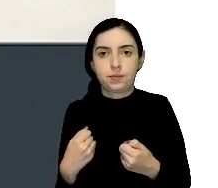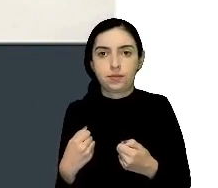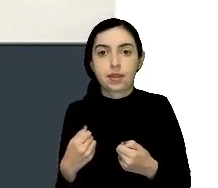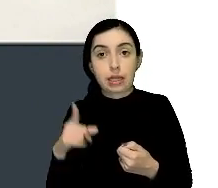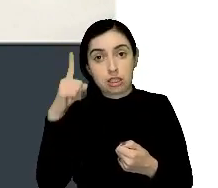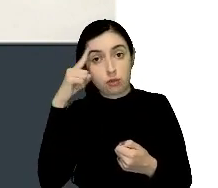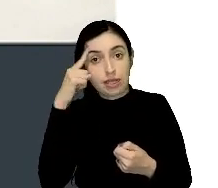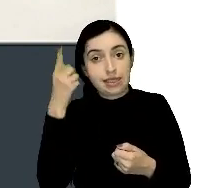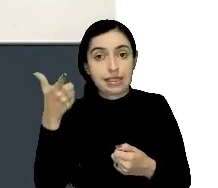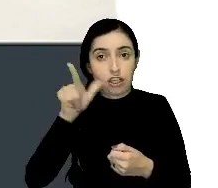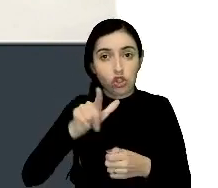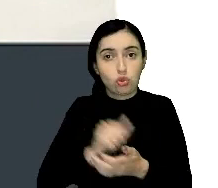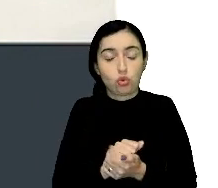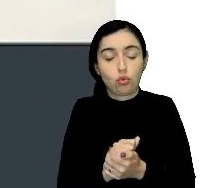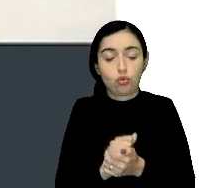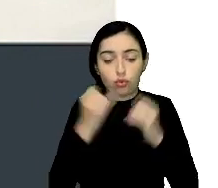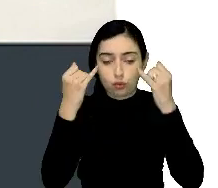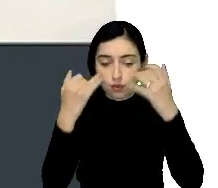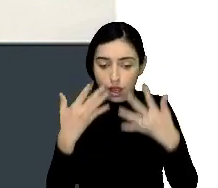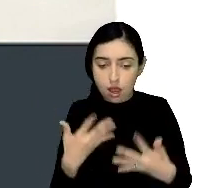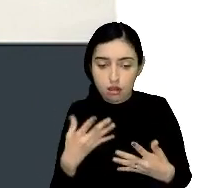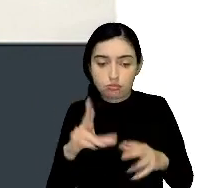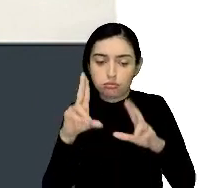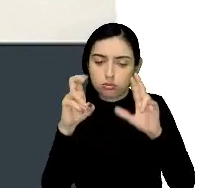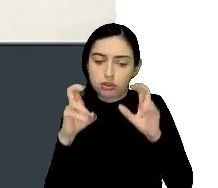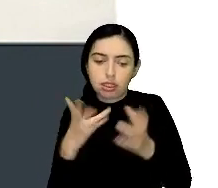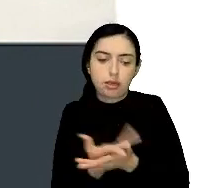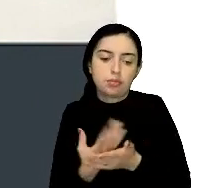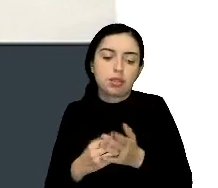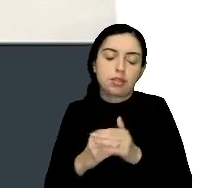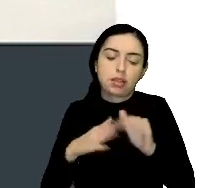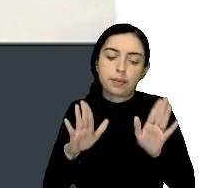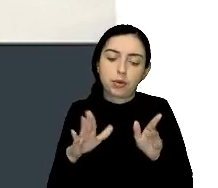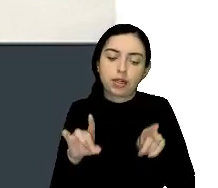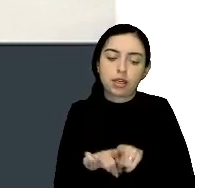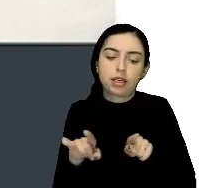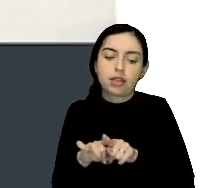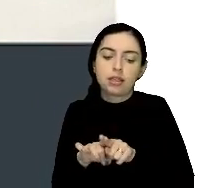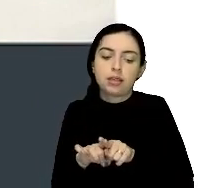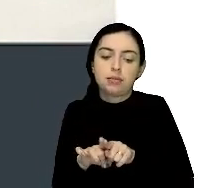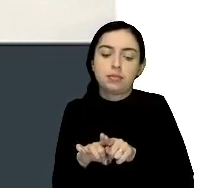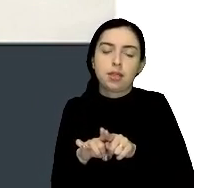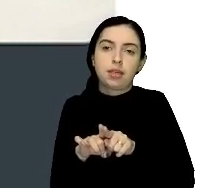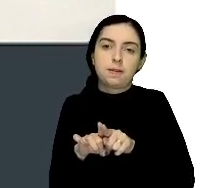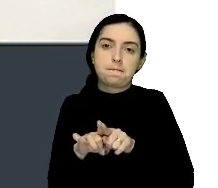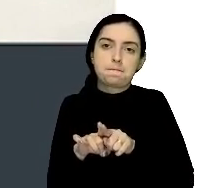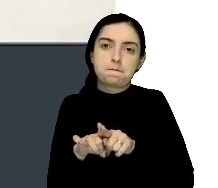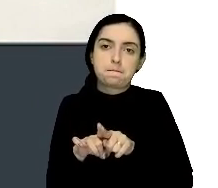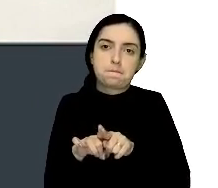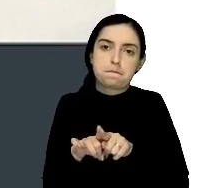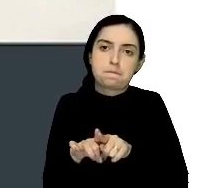repensar esses termos da portaria. Ele também,